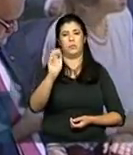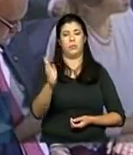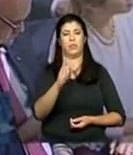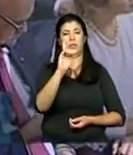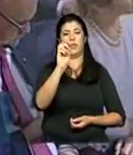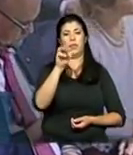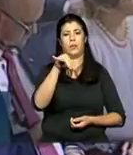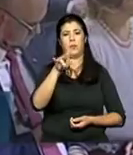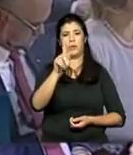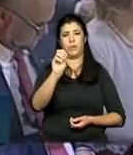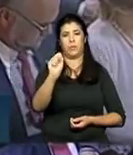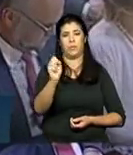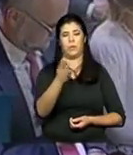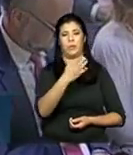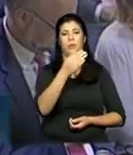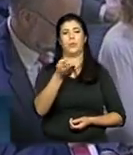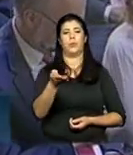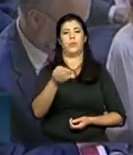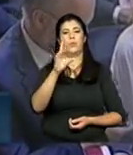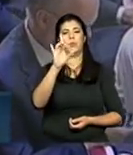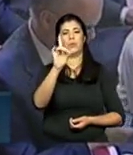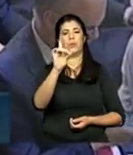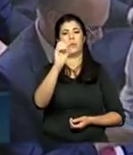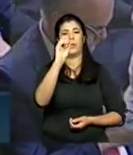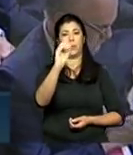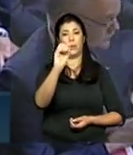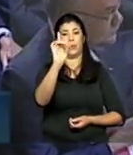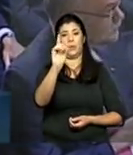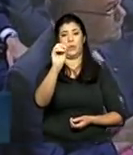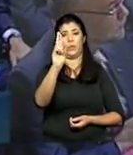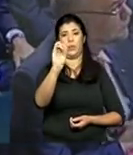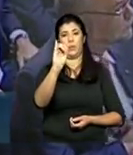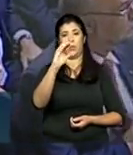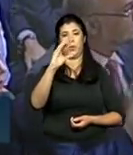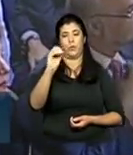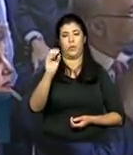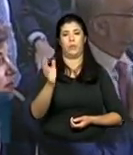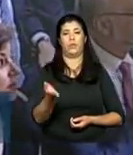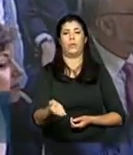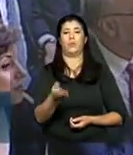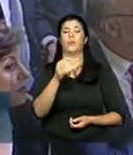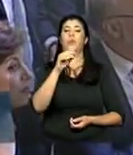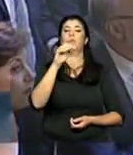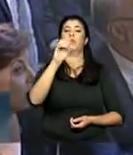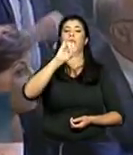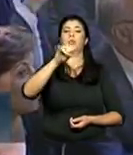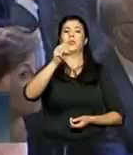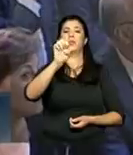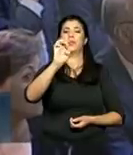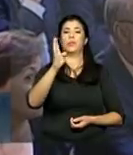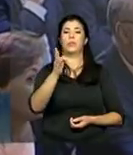Domingos Neto, Odorico, José Mentor,